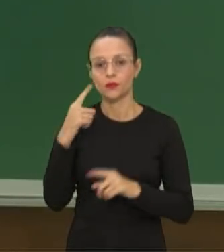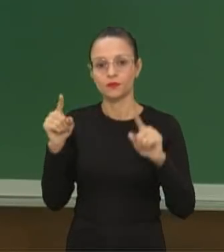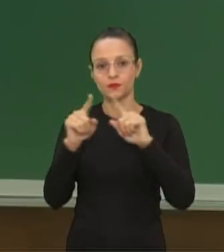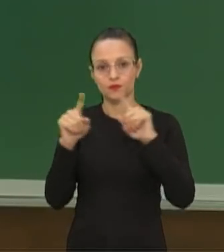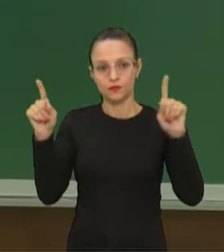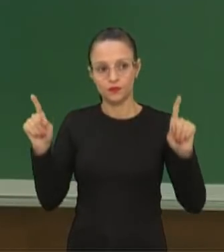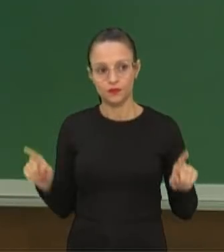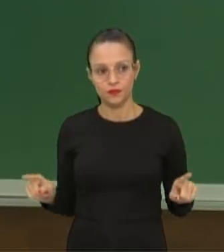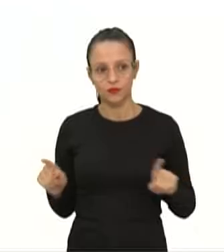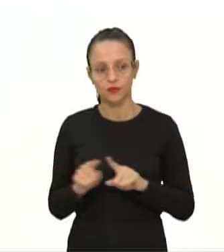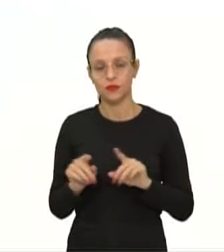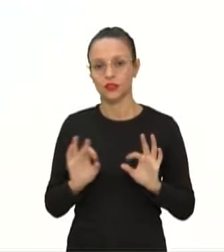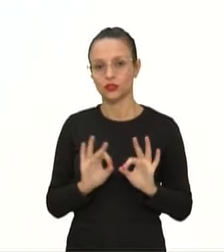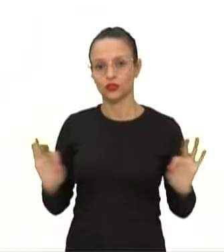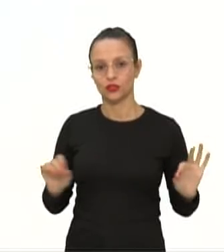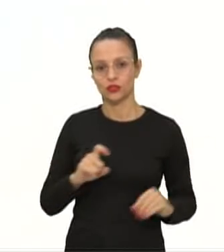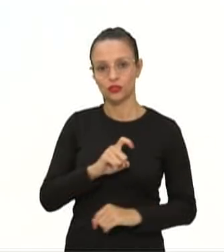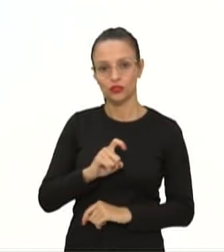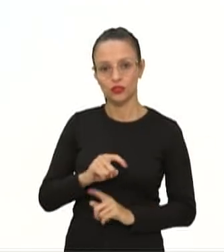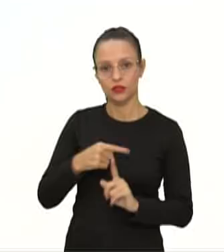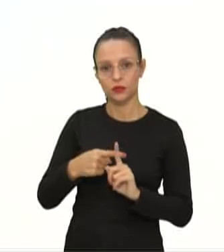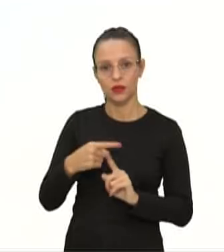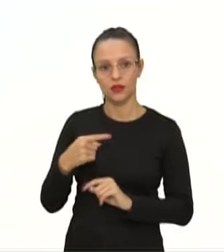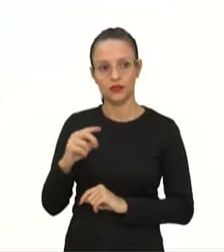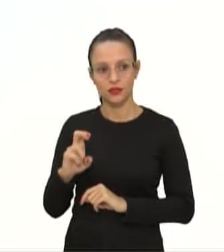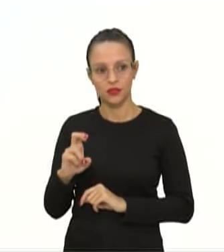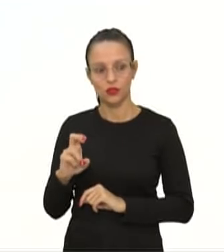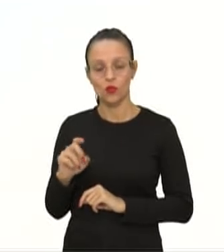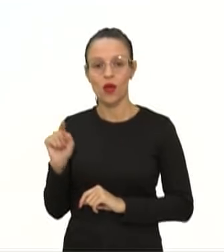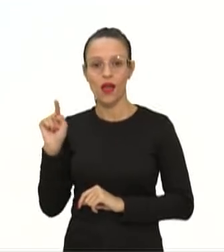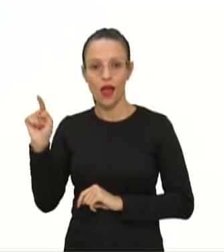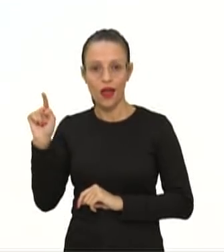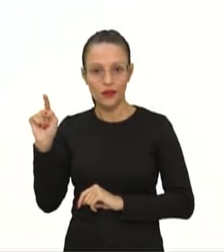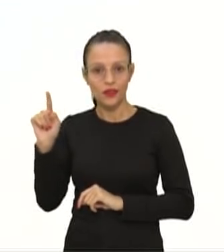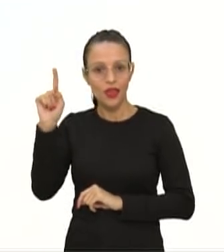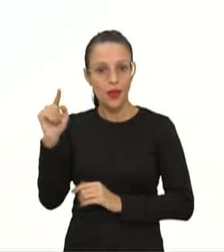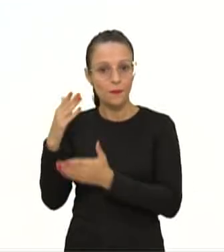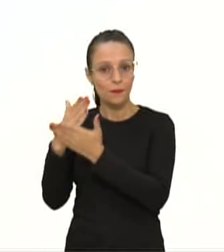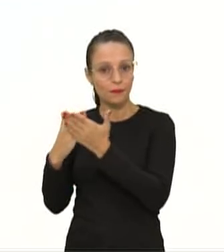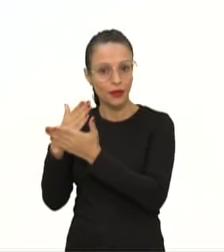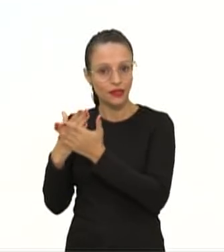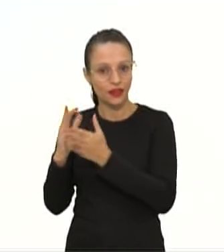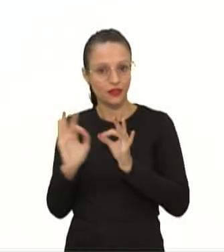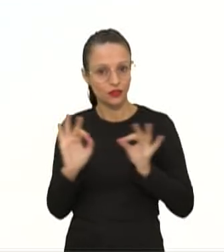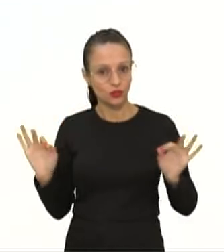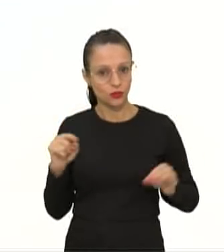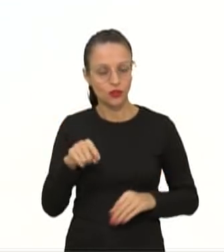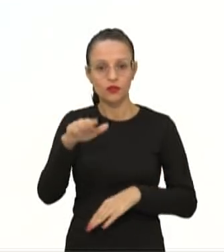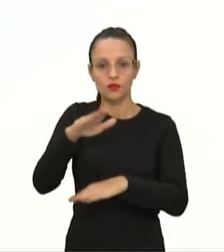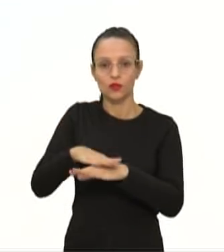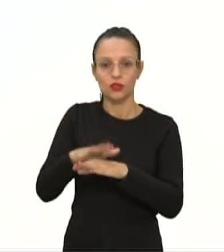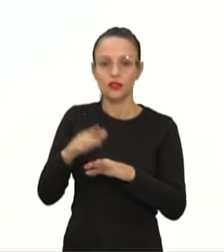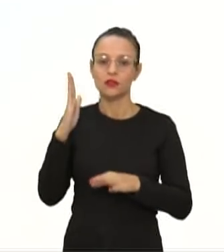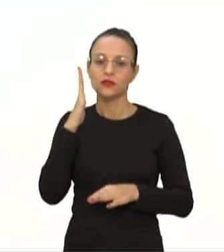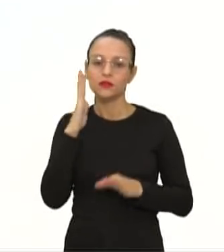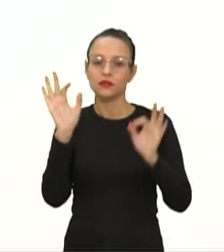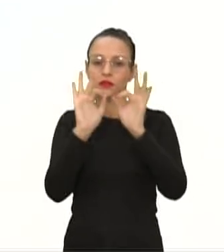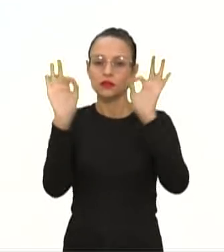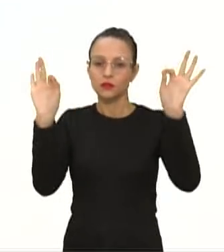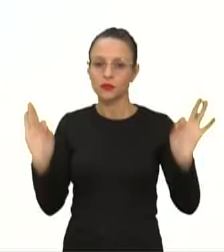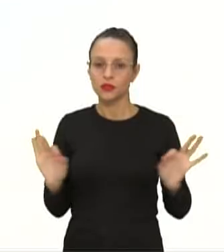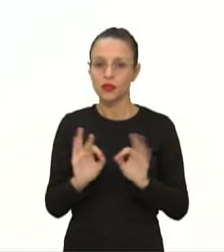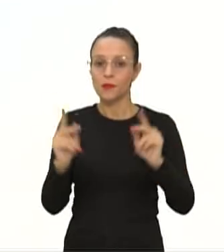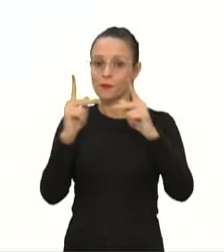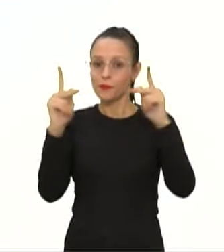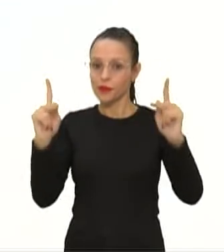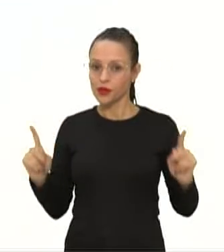retângulo tem o comprimento igual a x mais 5 e a sua largura é a metade do seu comprimento. Determine as medidas desse retângulo, sabendo que seu perímetro